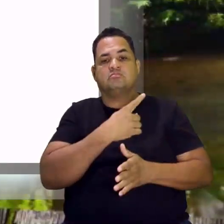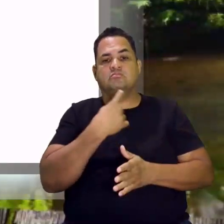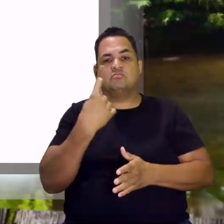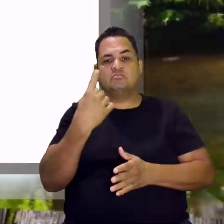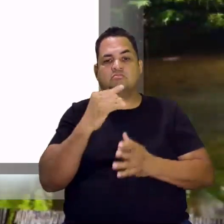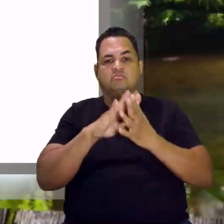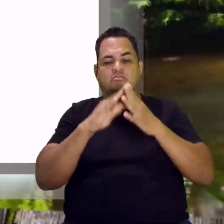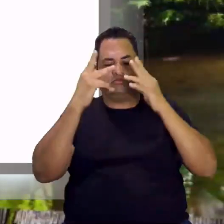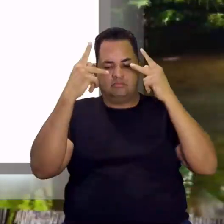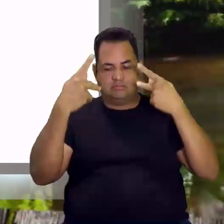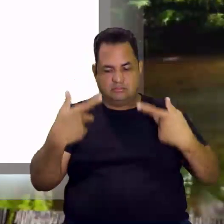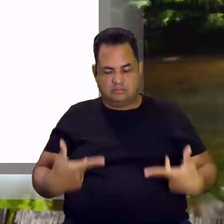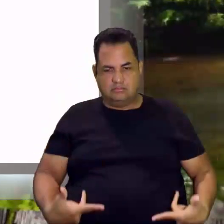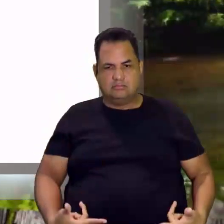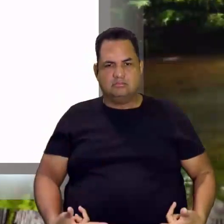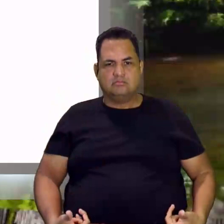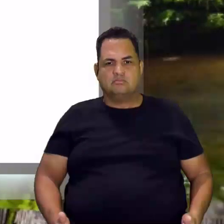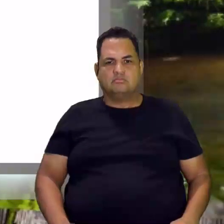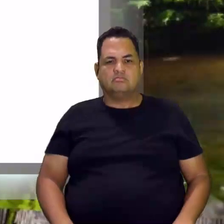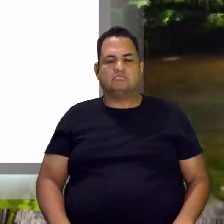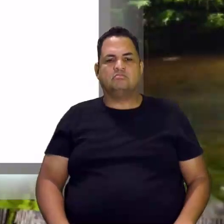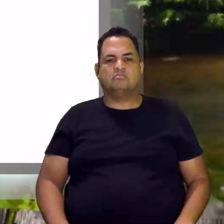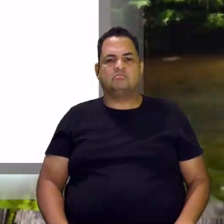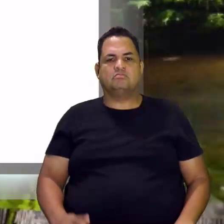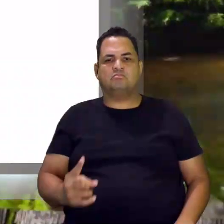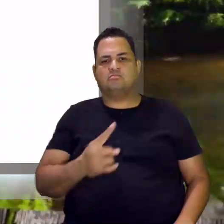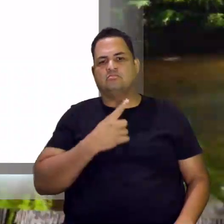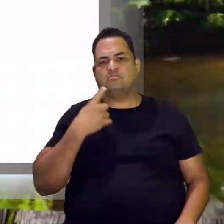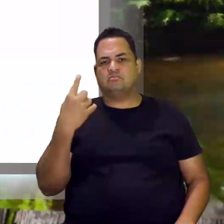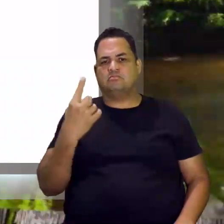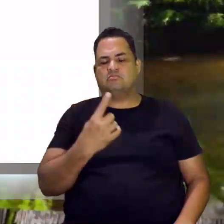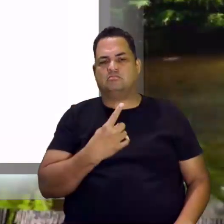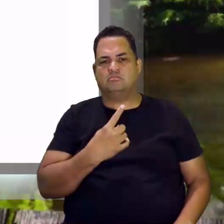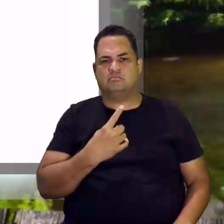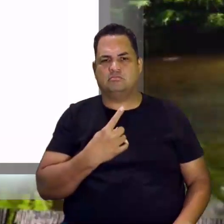hoje, Homo sapiens, a gente